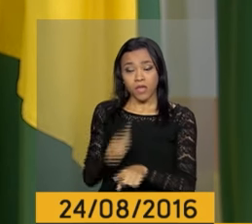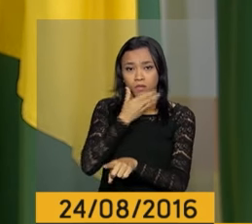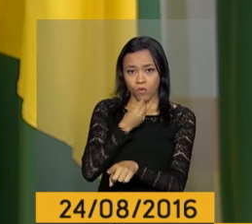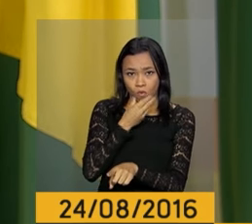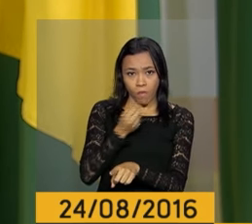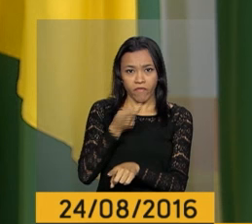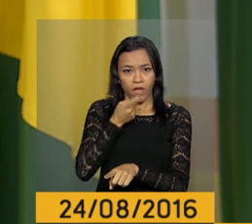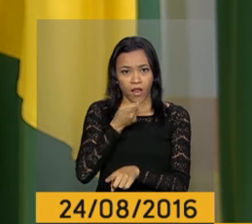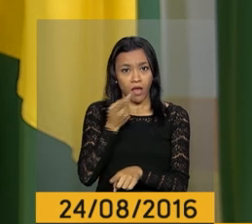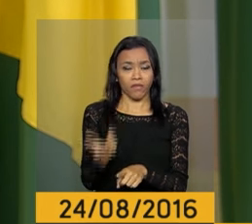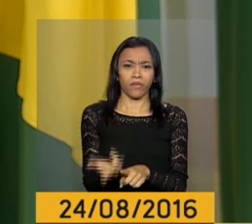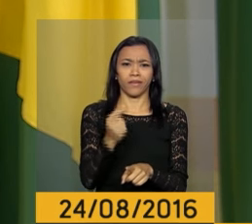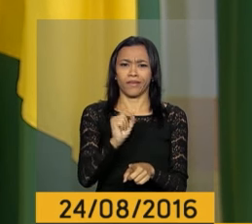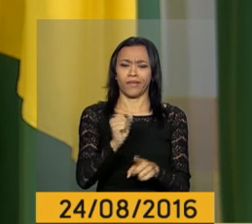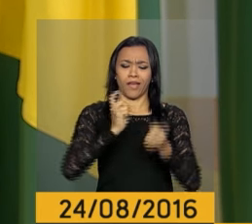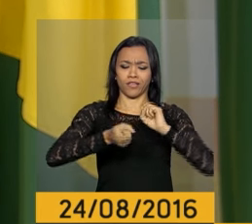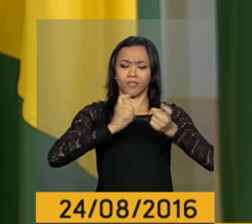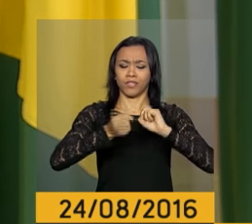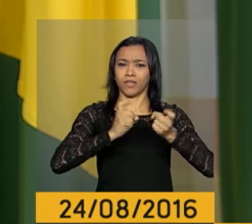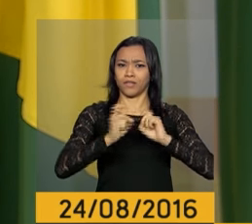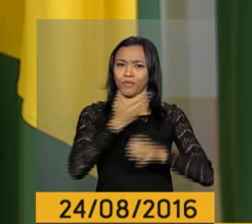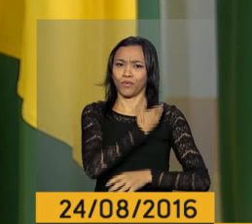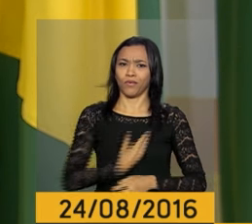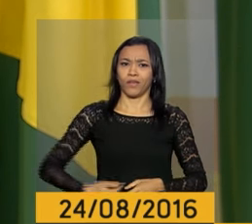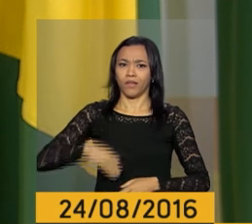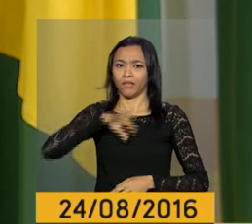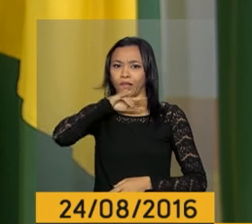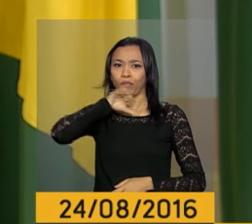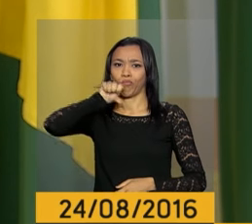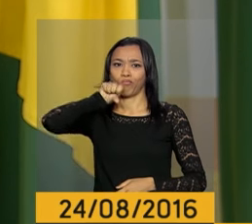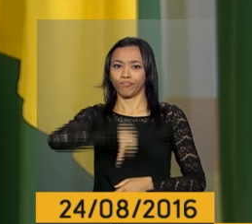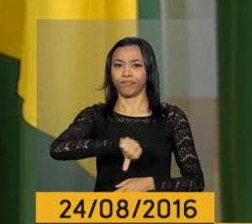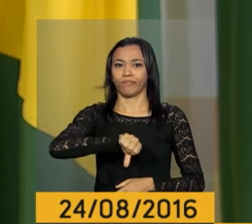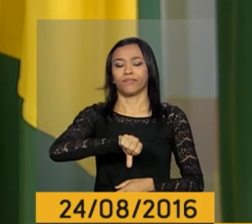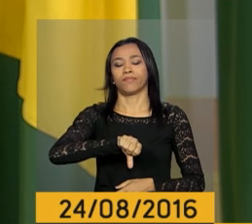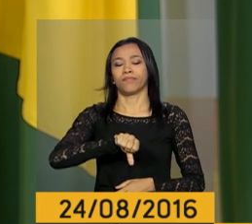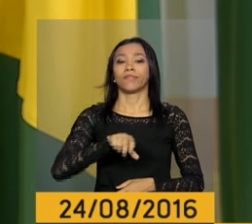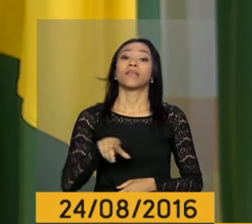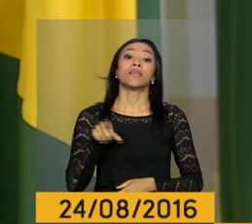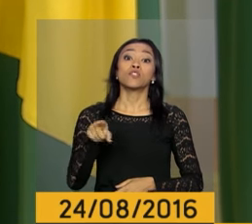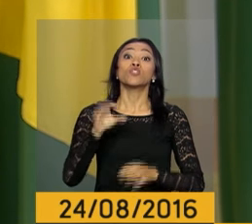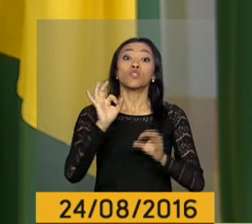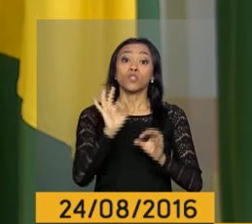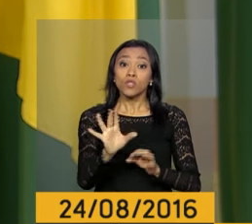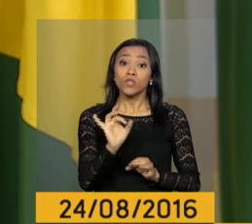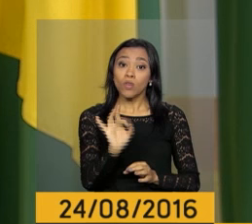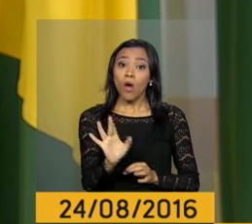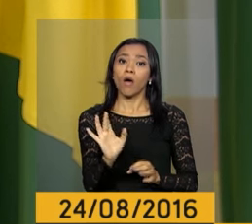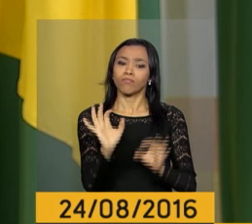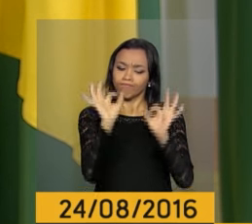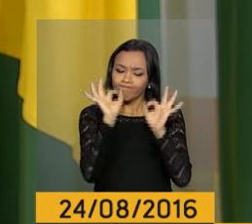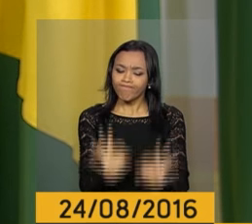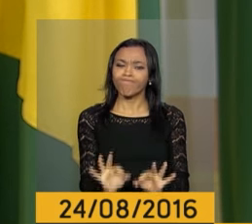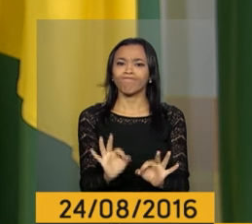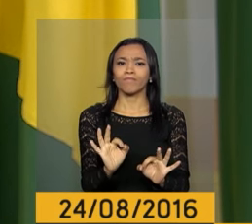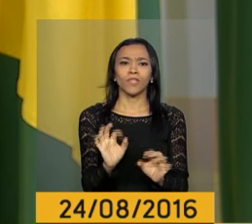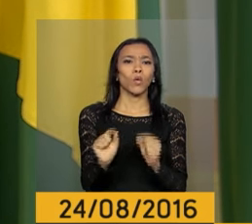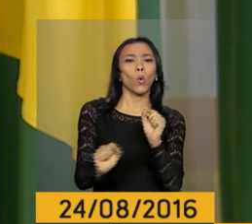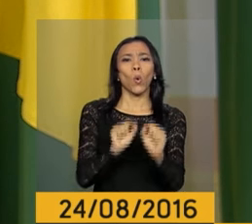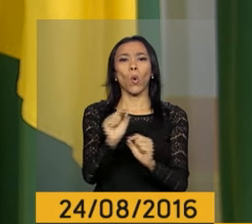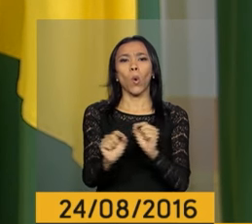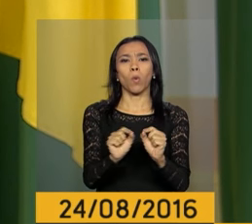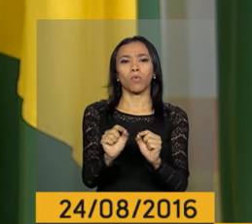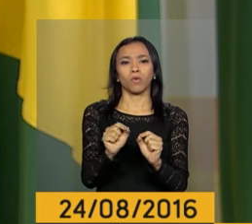administração pública funcionava mal, só operava, só funcionava definitivamente por meio de uma figura